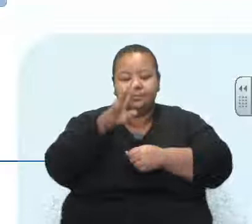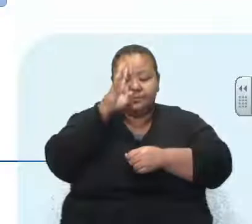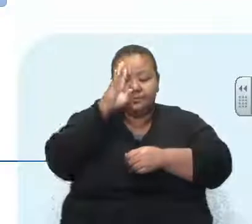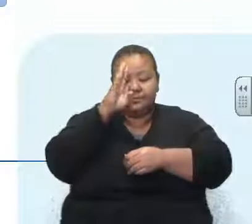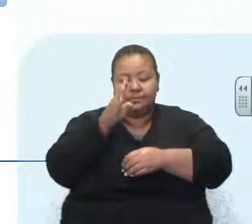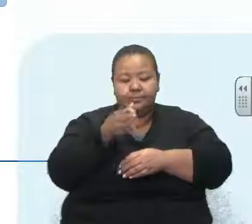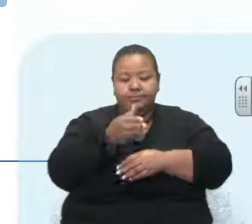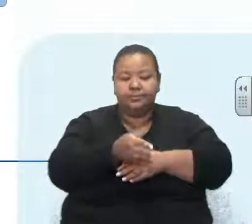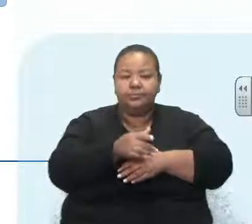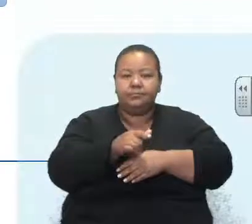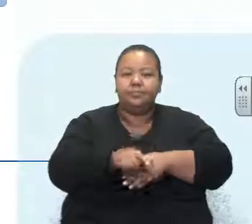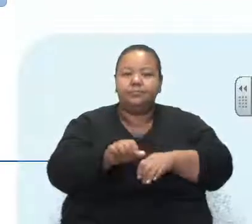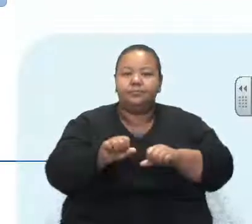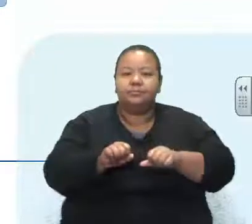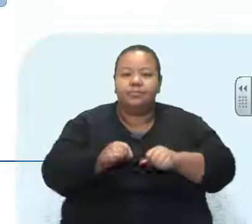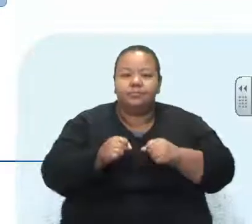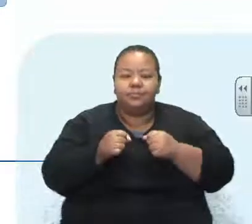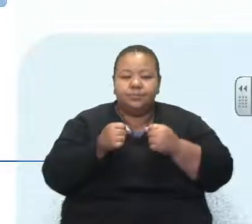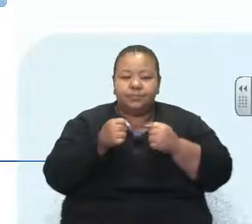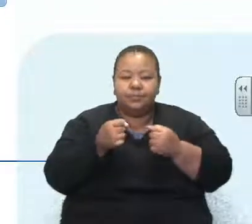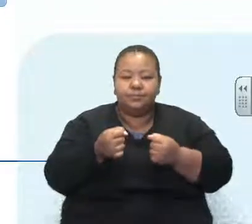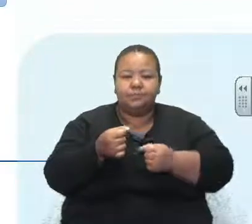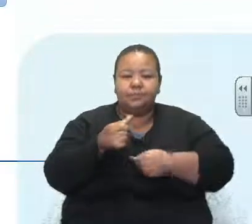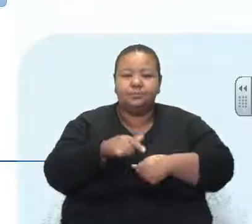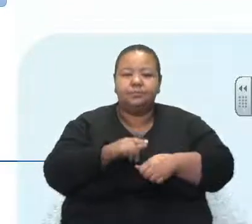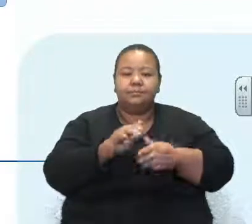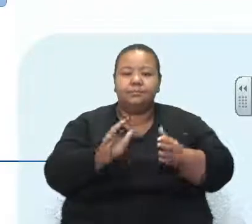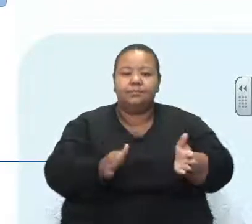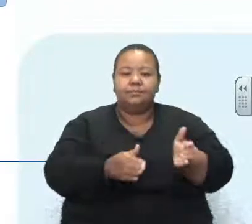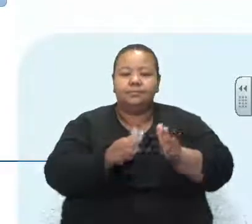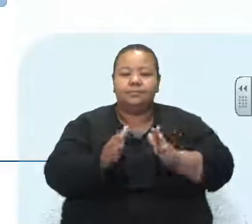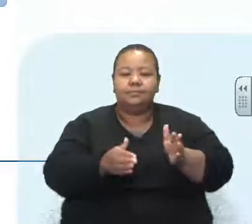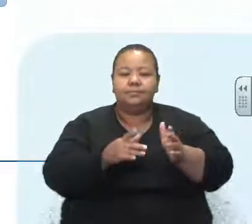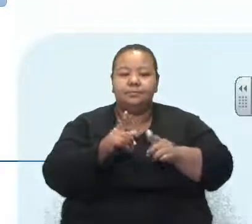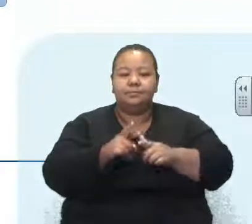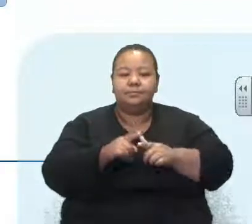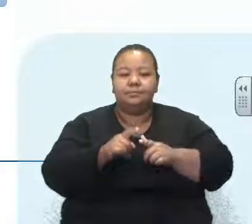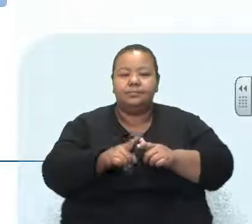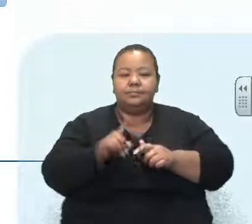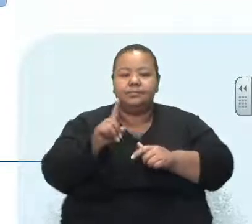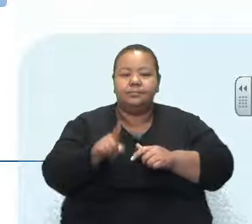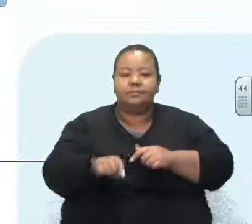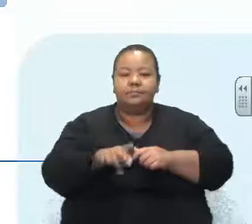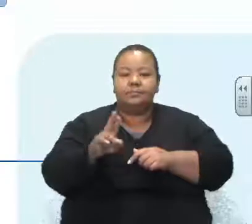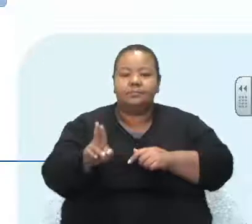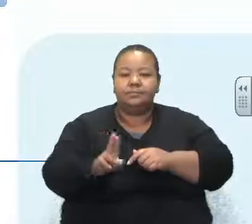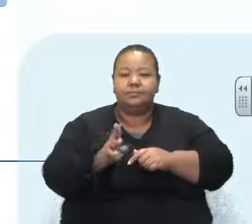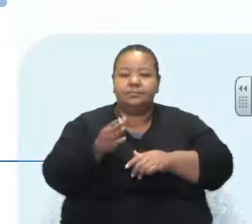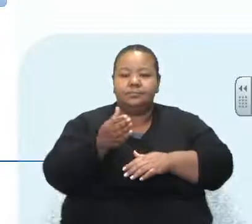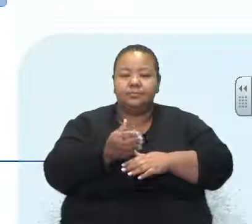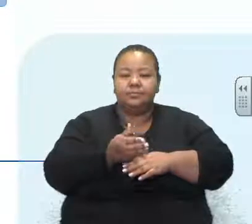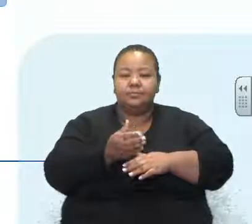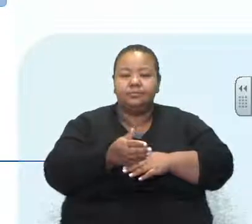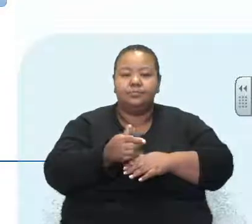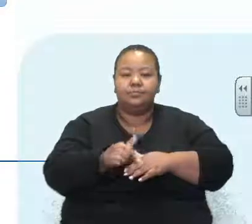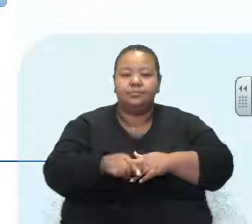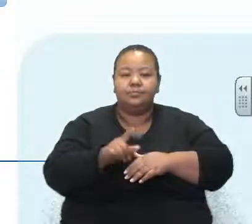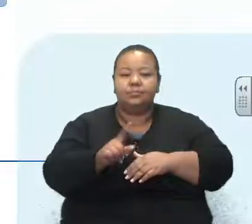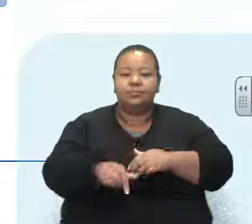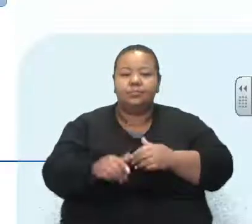diretamente nos esforços tanto da produção, mas também do que são empregados ali,